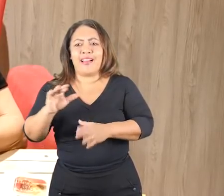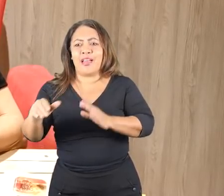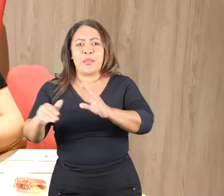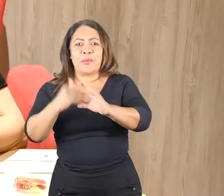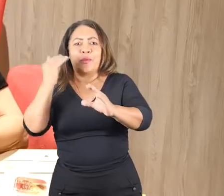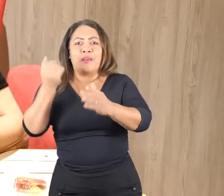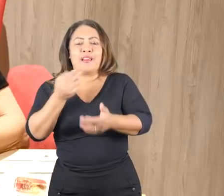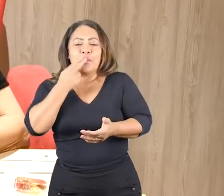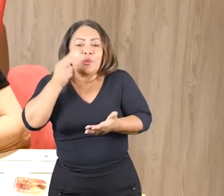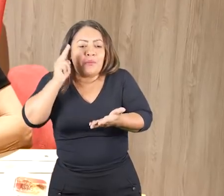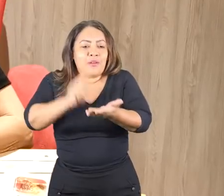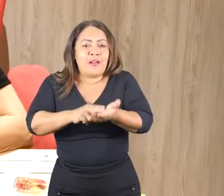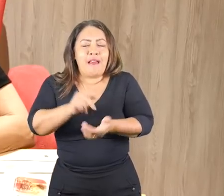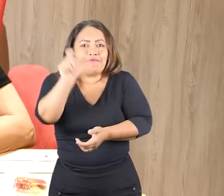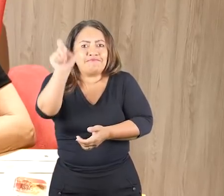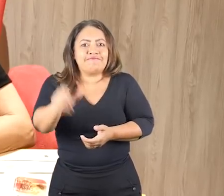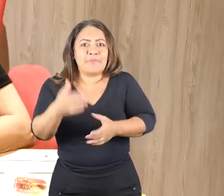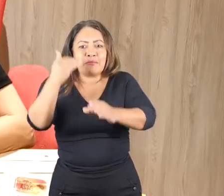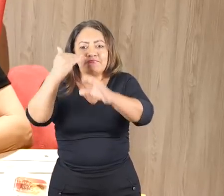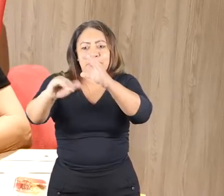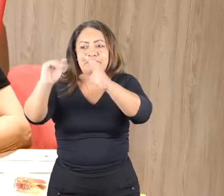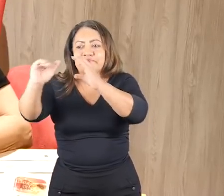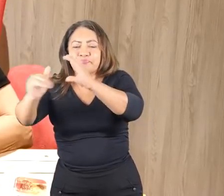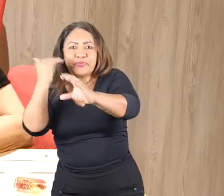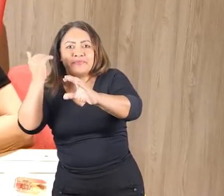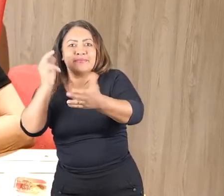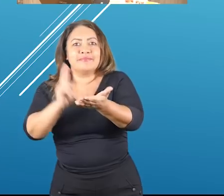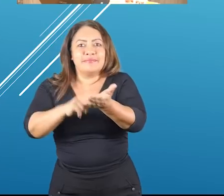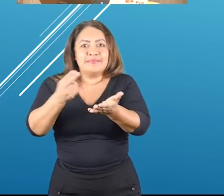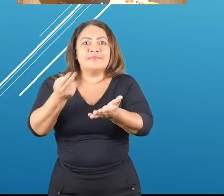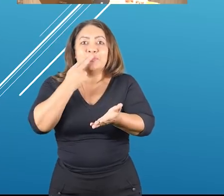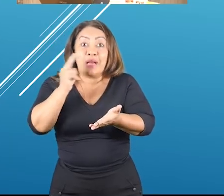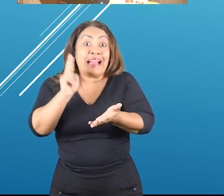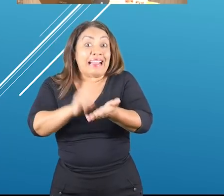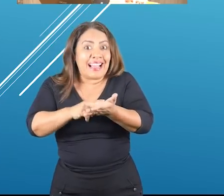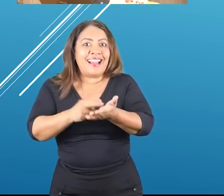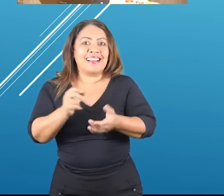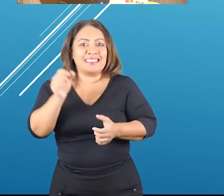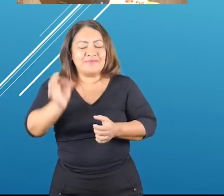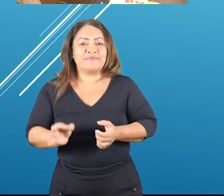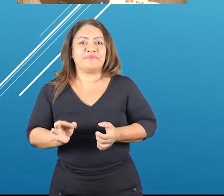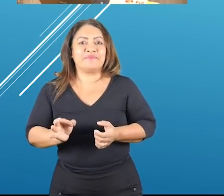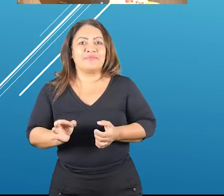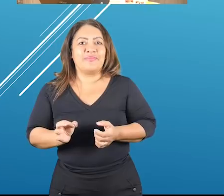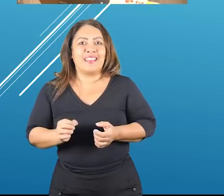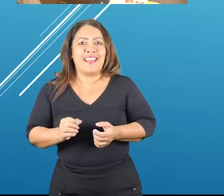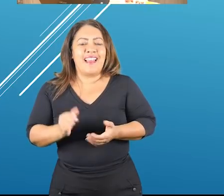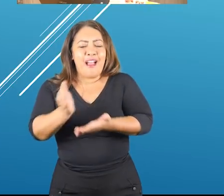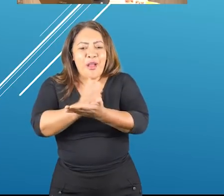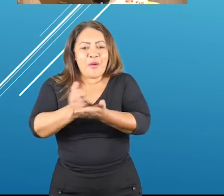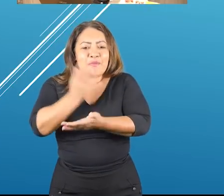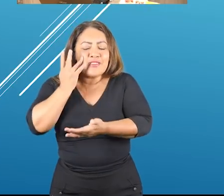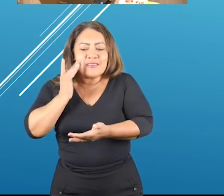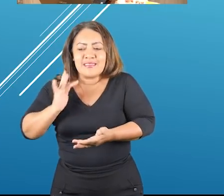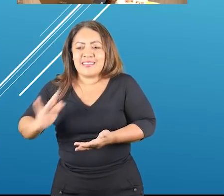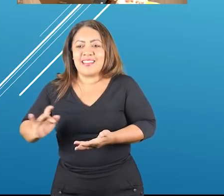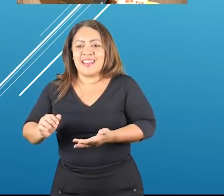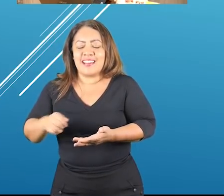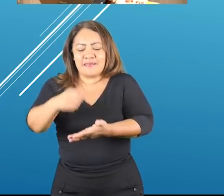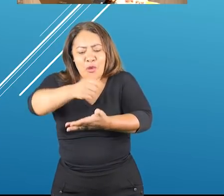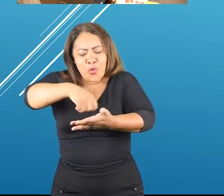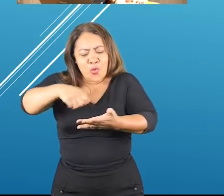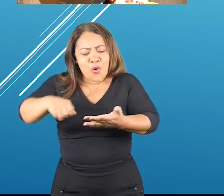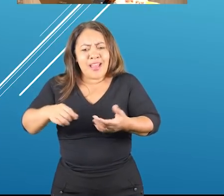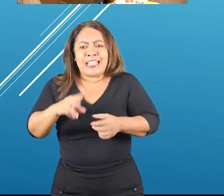algumas instituições têm feito, de mandar cartas da professora. Então tem crianças, tem depoimentos